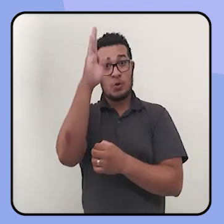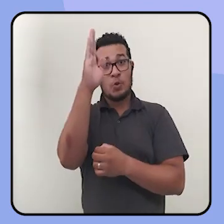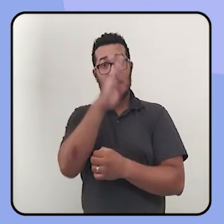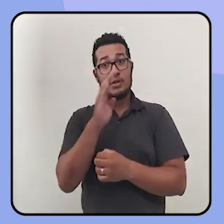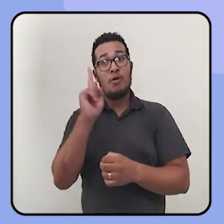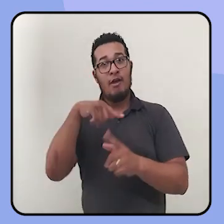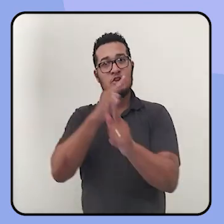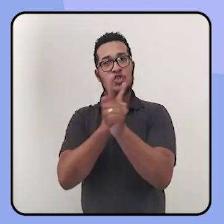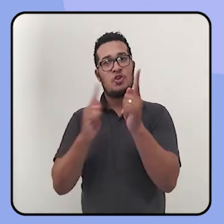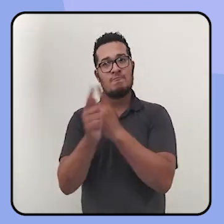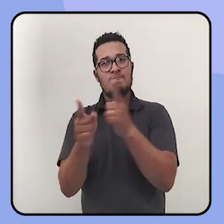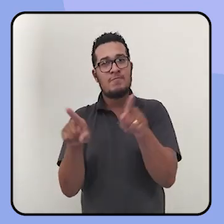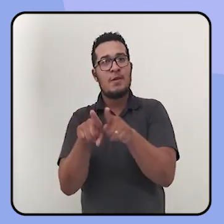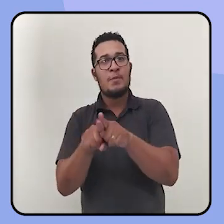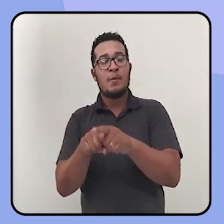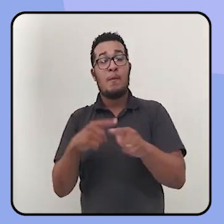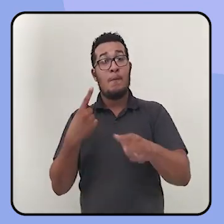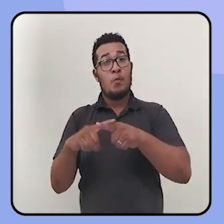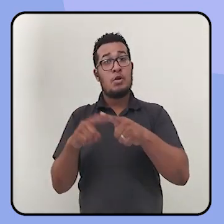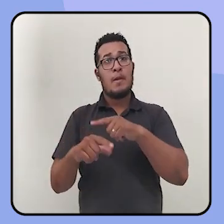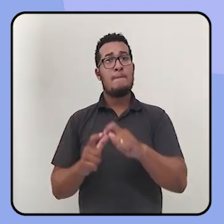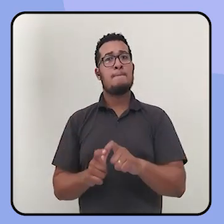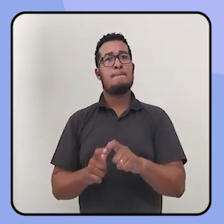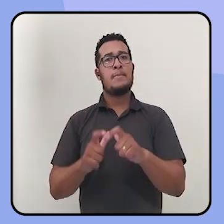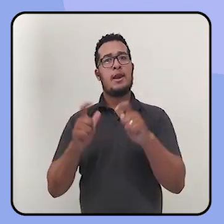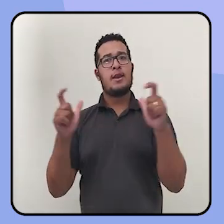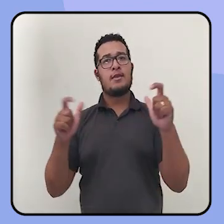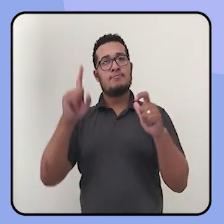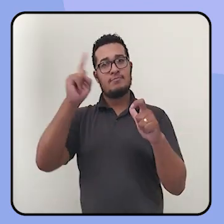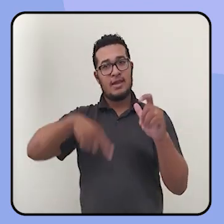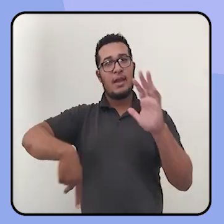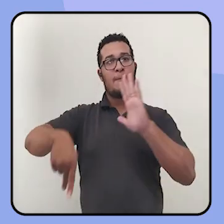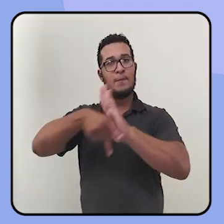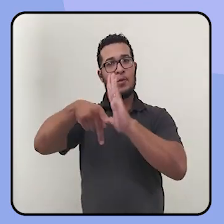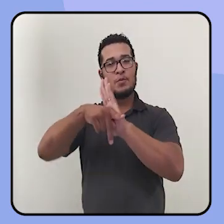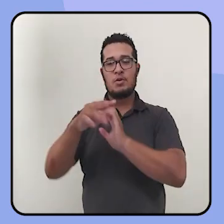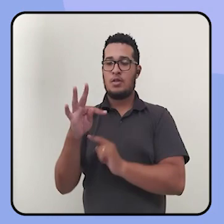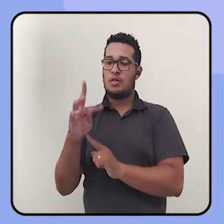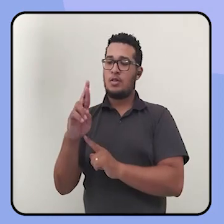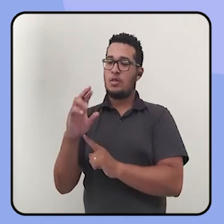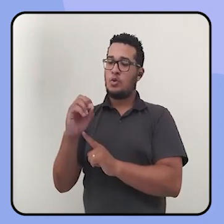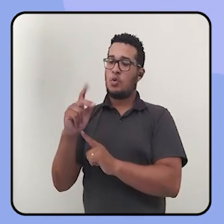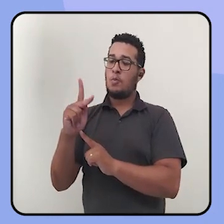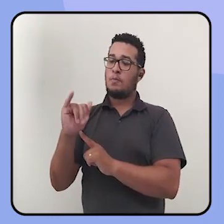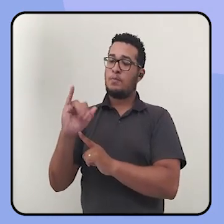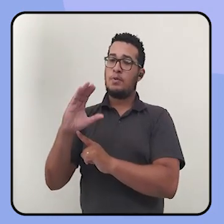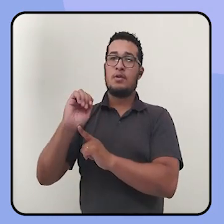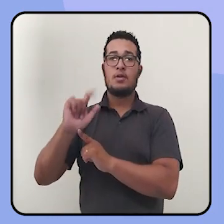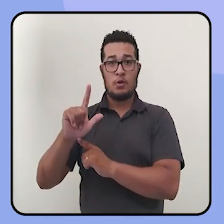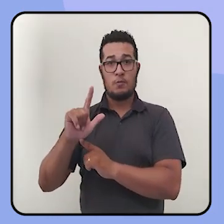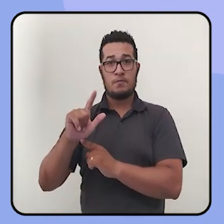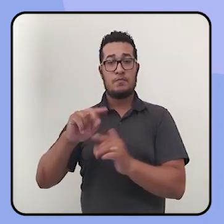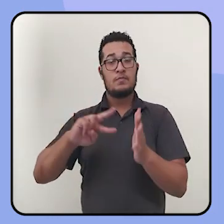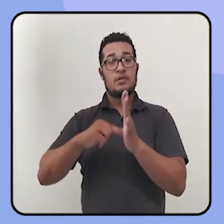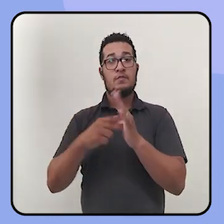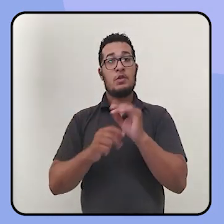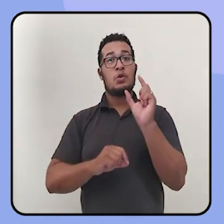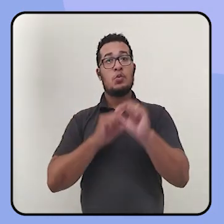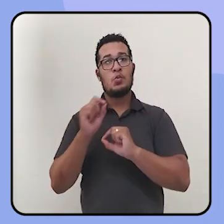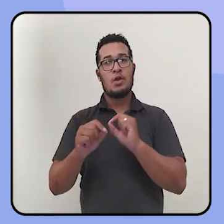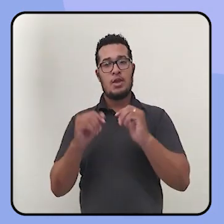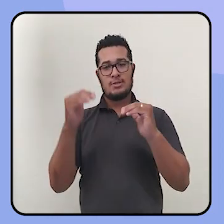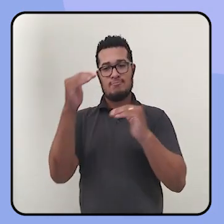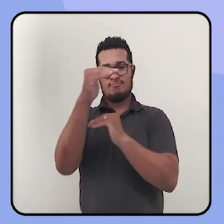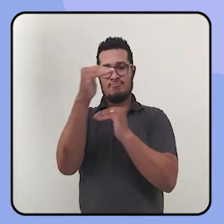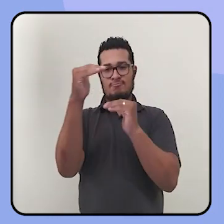destruída pelos primeiros colonizadores para fabricar argamassas e cal. Ainda hoje é possível encontrar esse material nas paredes